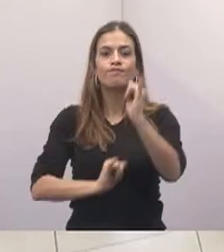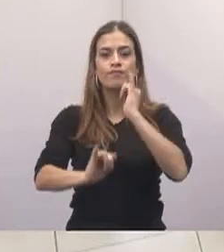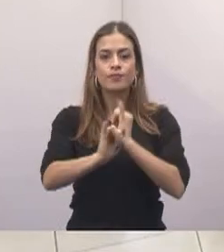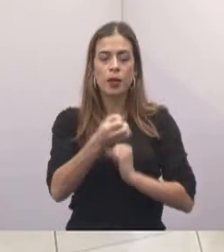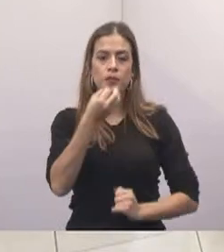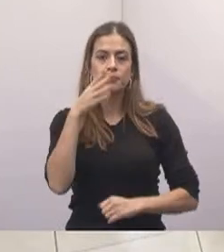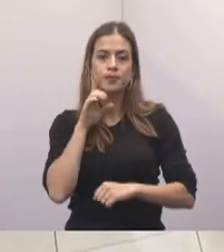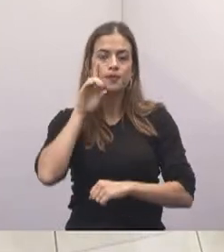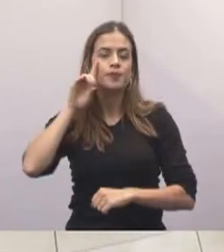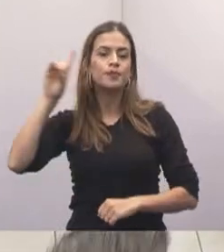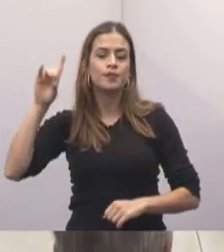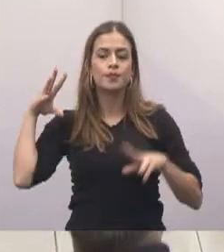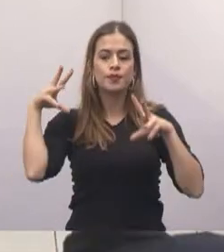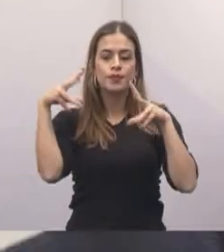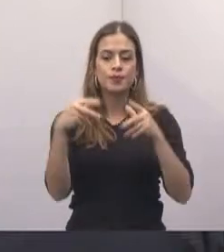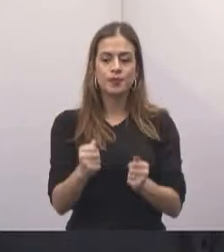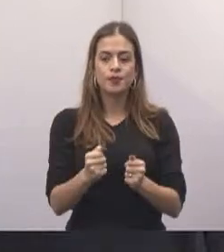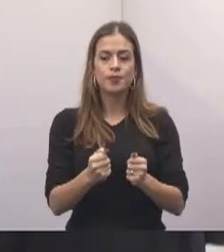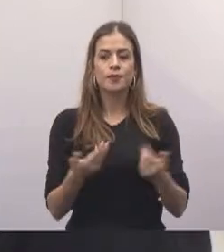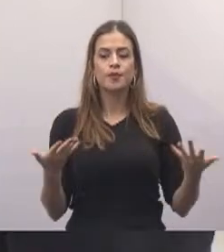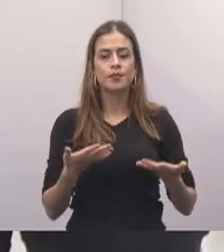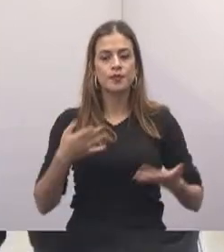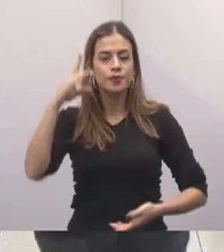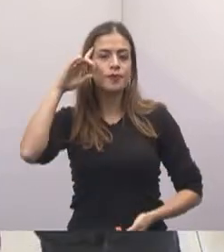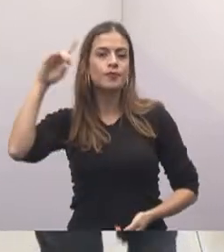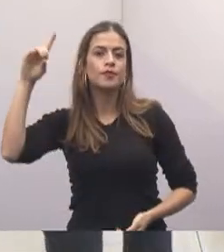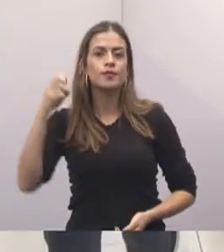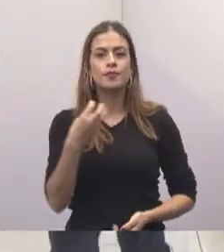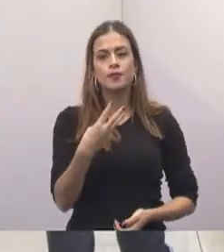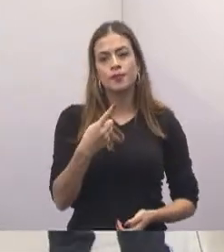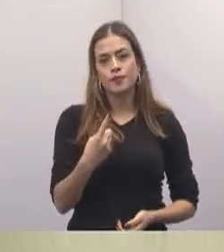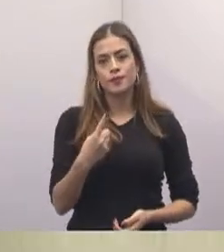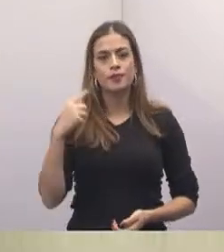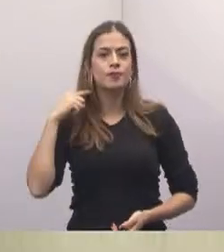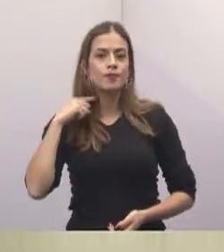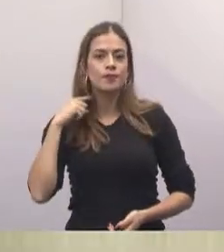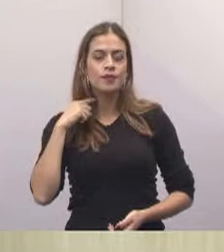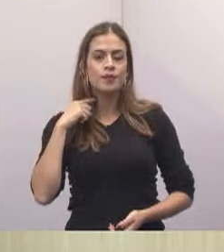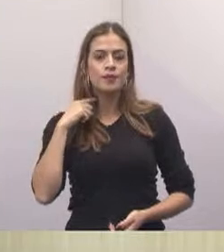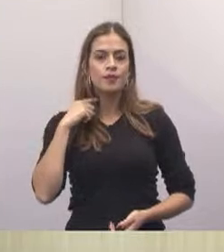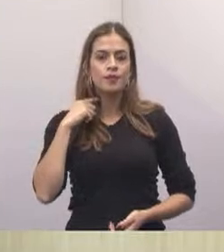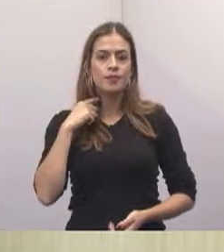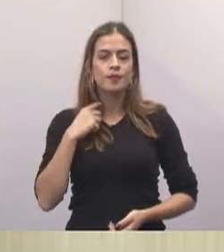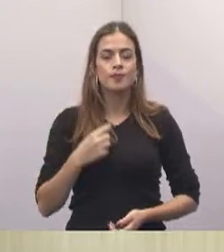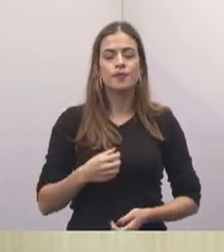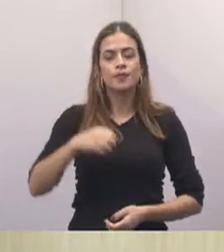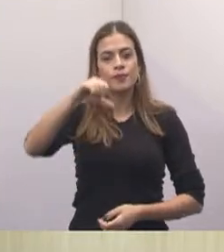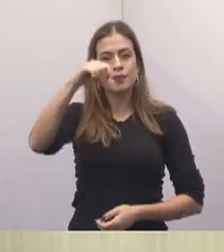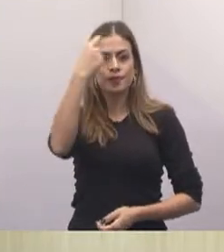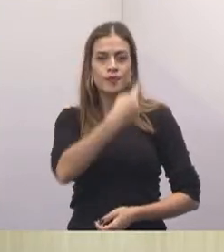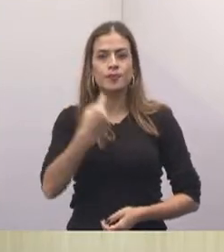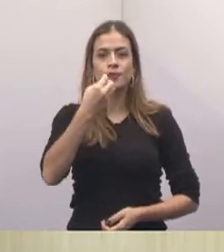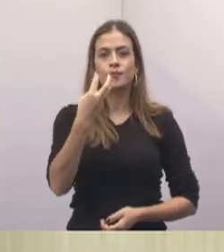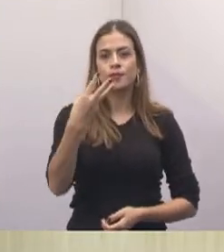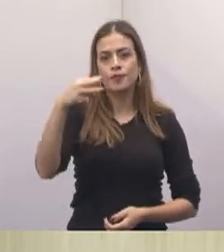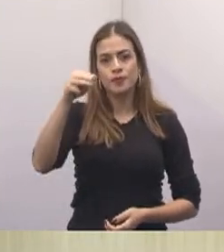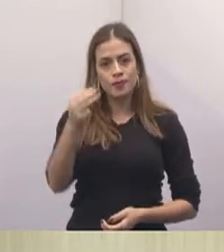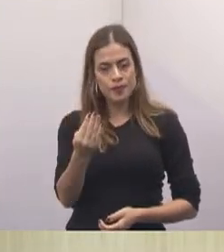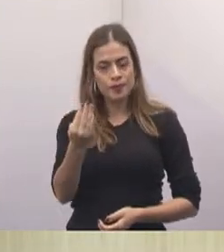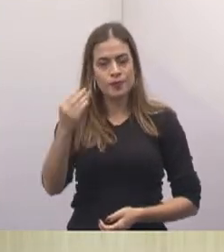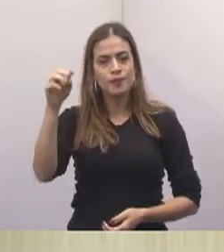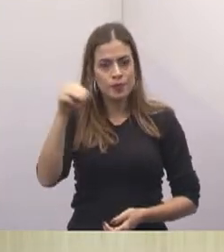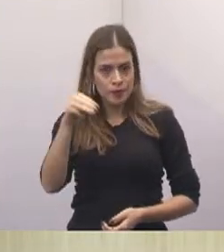internautas, bom dia a todos. Na presente data de 31 de maio, às 9 horas e 34